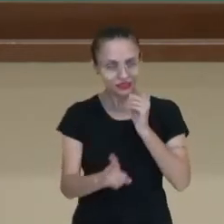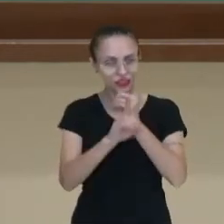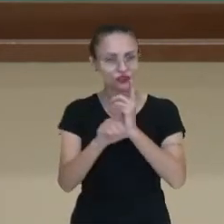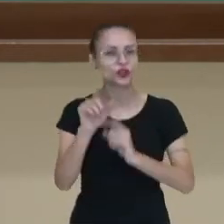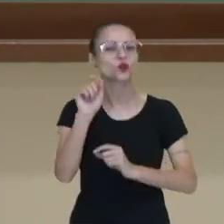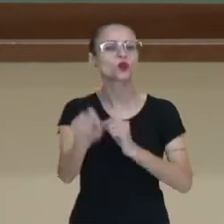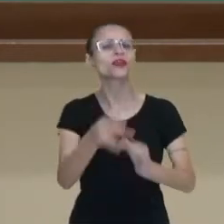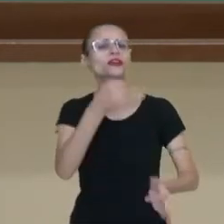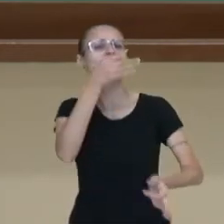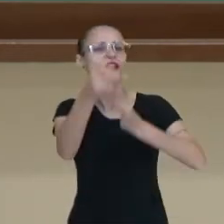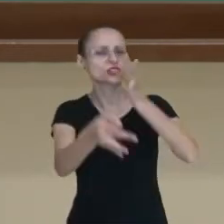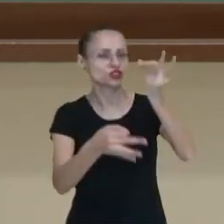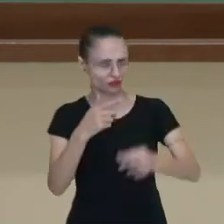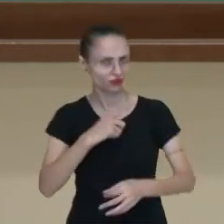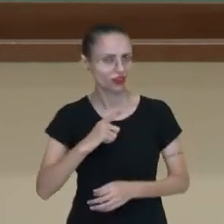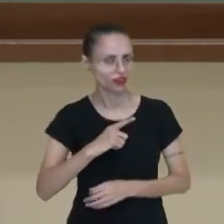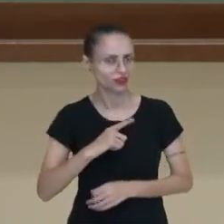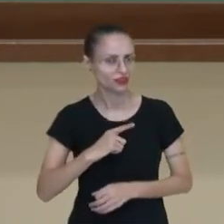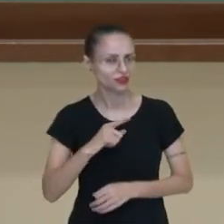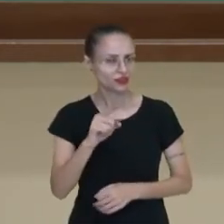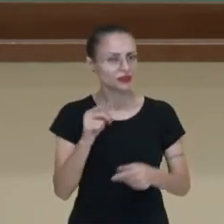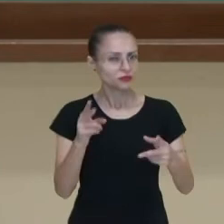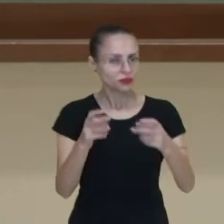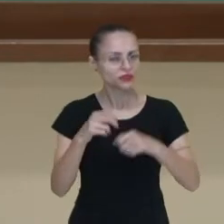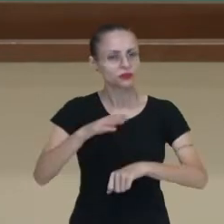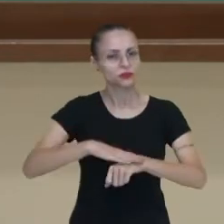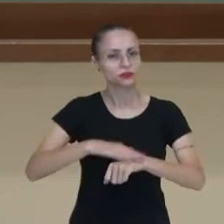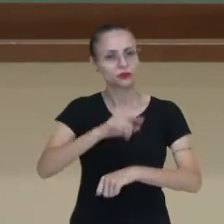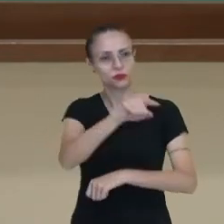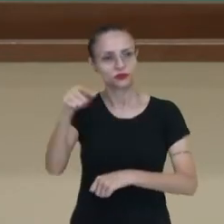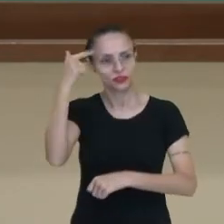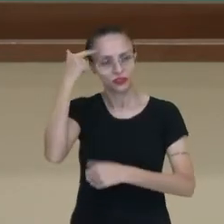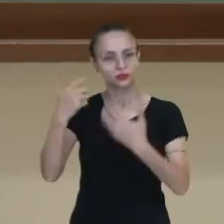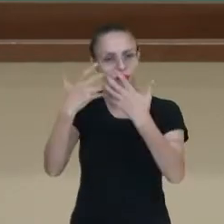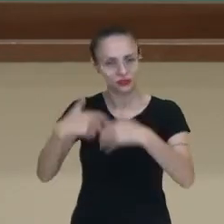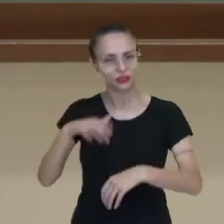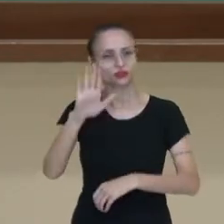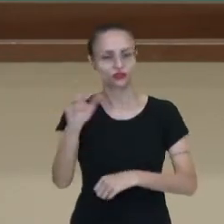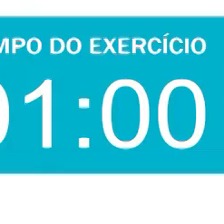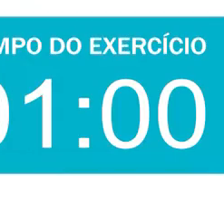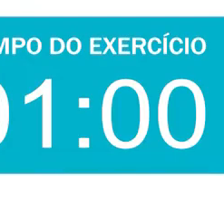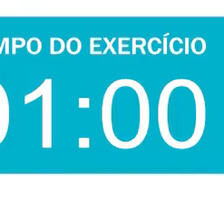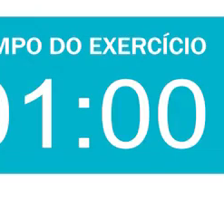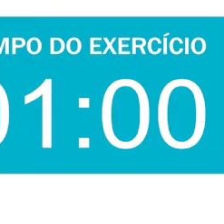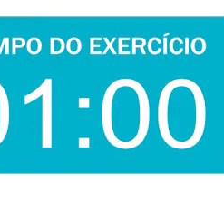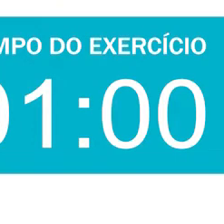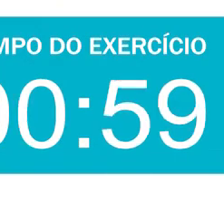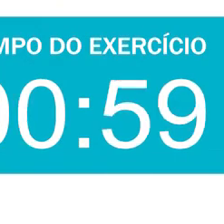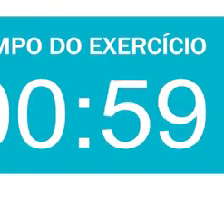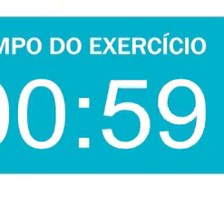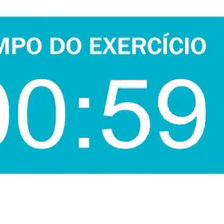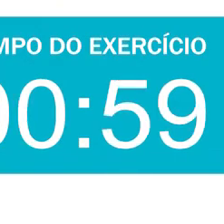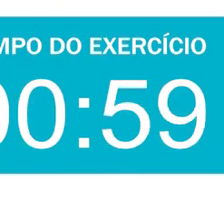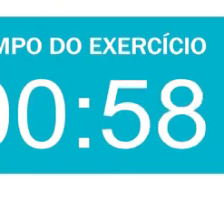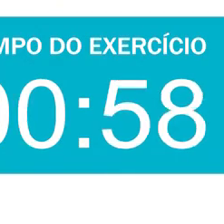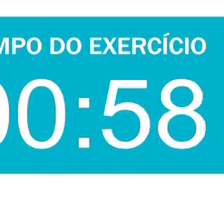essas críticas nas letras? Você tem um tempinho aí para pensar e eu já retorno.